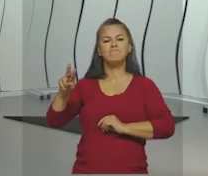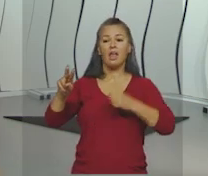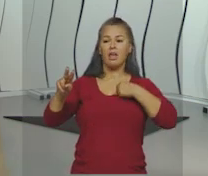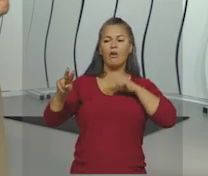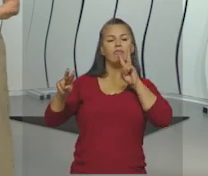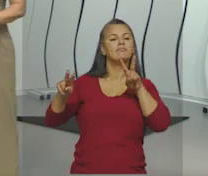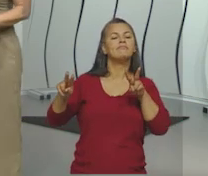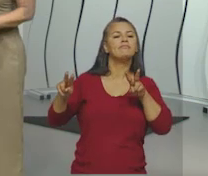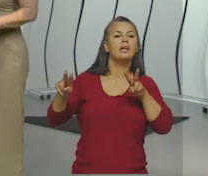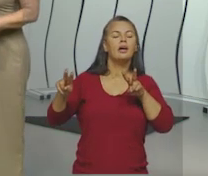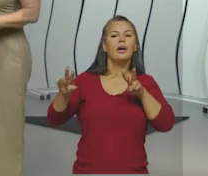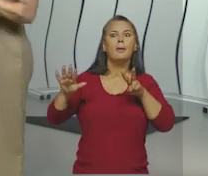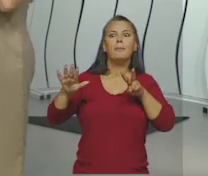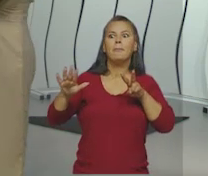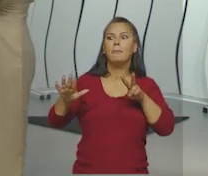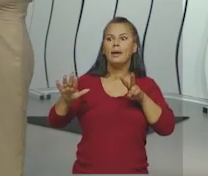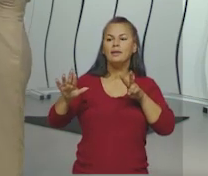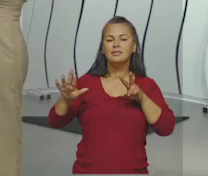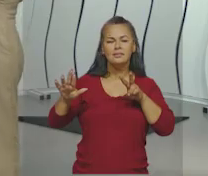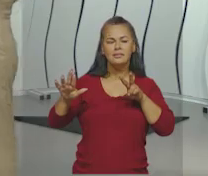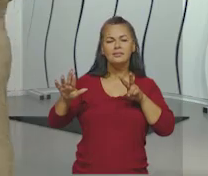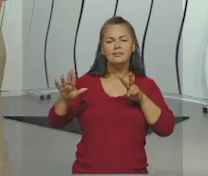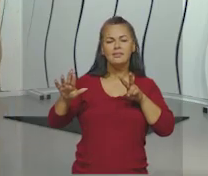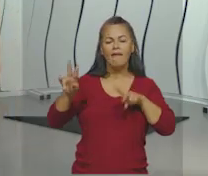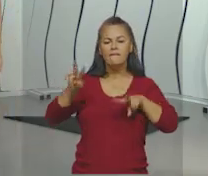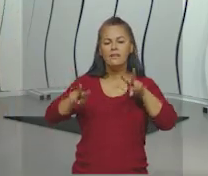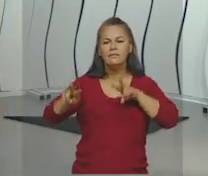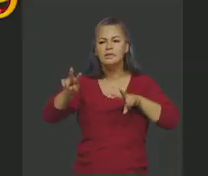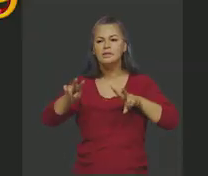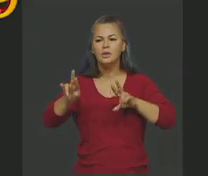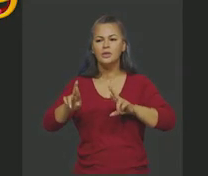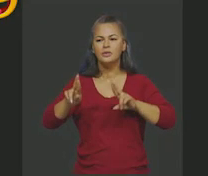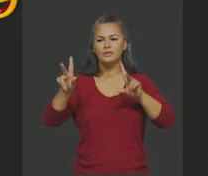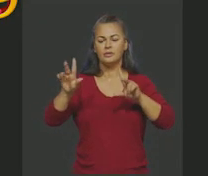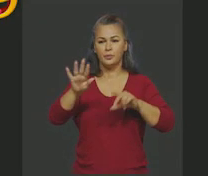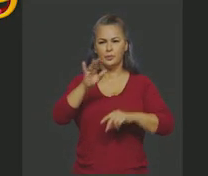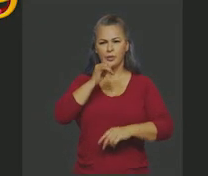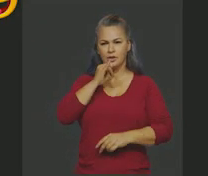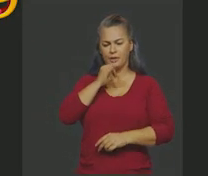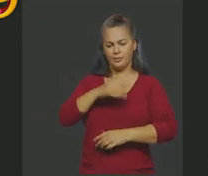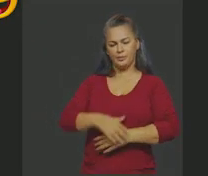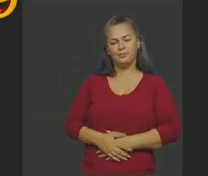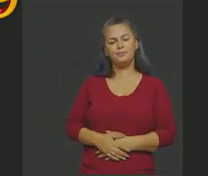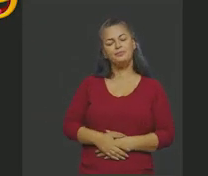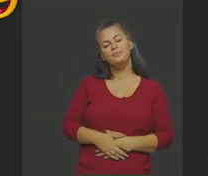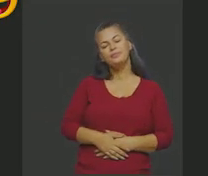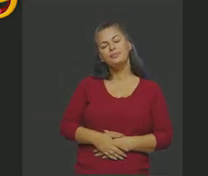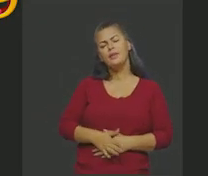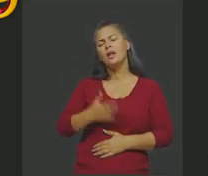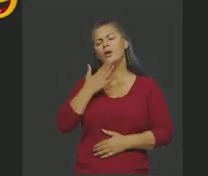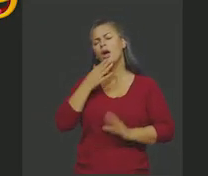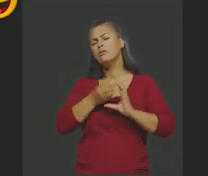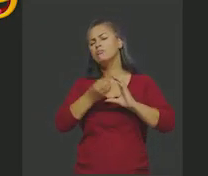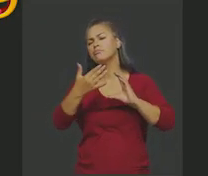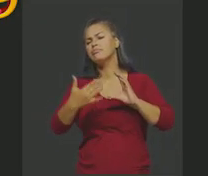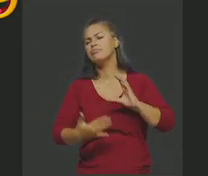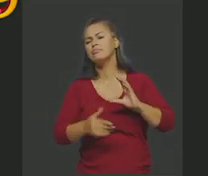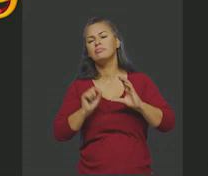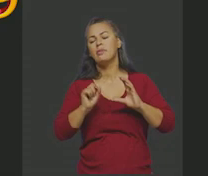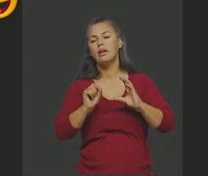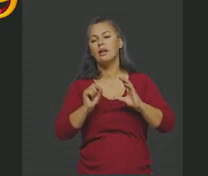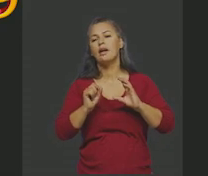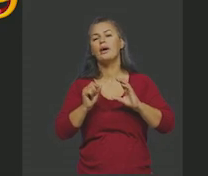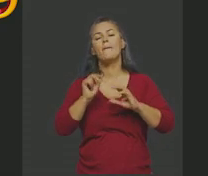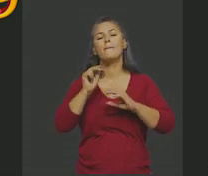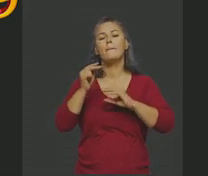bem subjetivo, mas é bem interessante. Olha só, eu uso os olhos, né, para proteger, eu uso os olhos